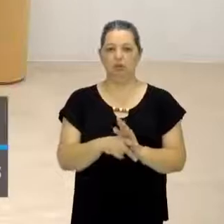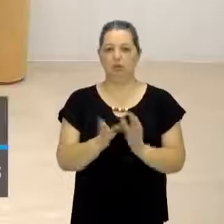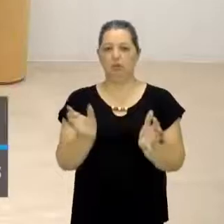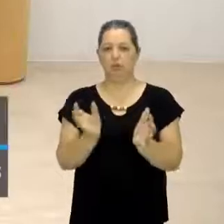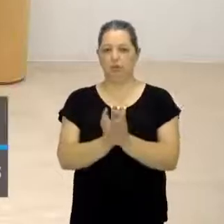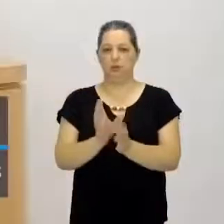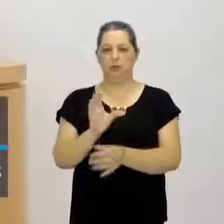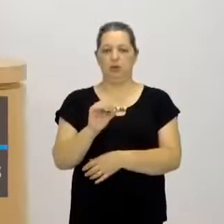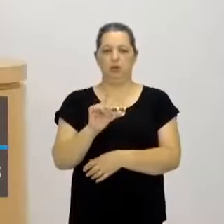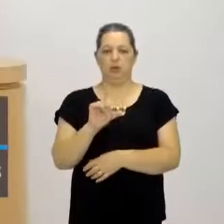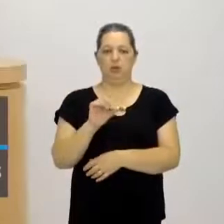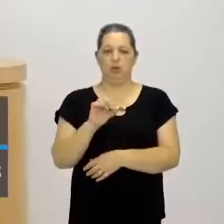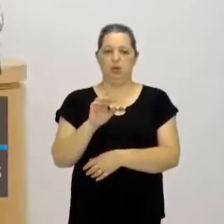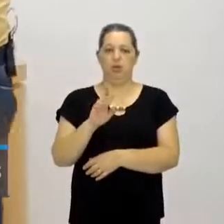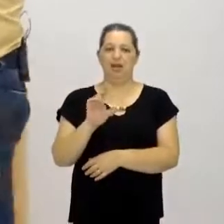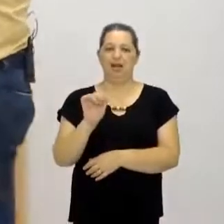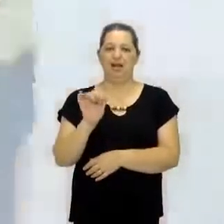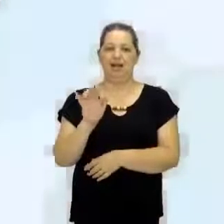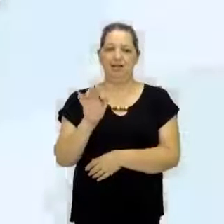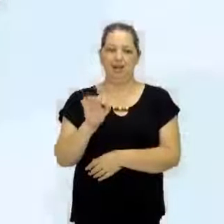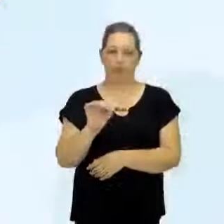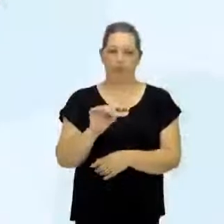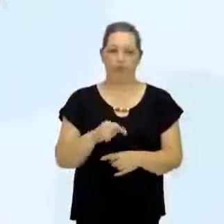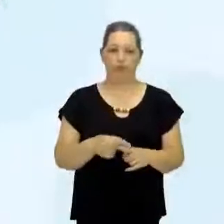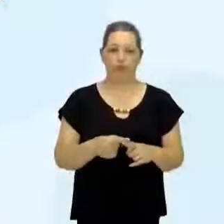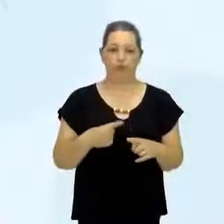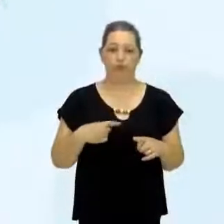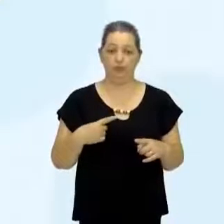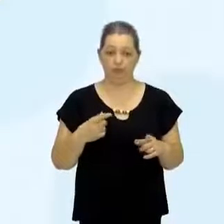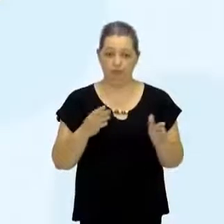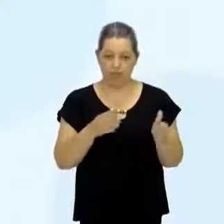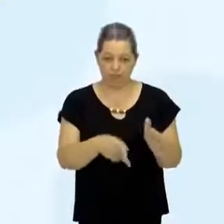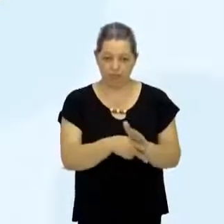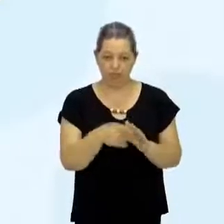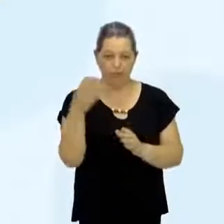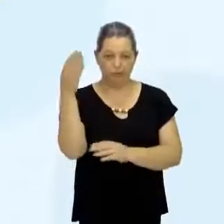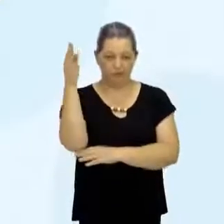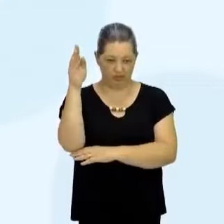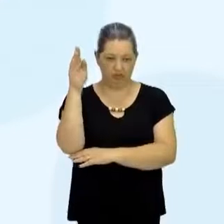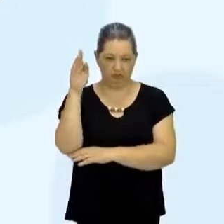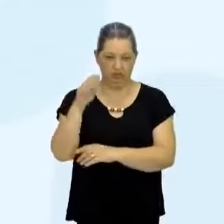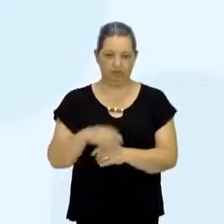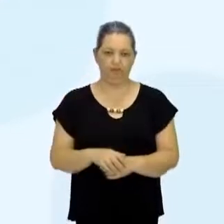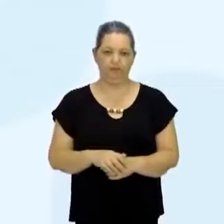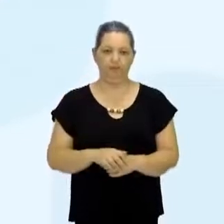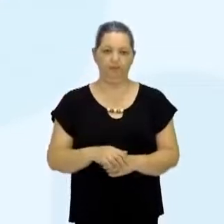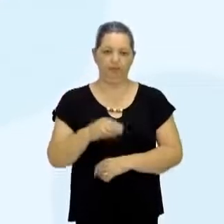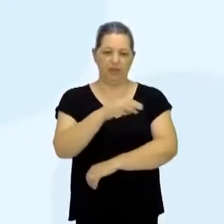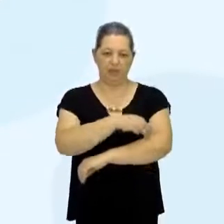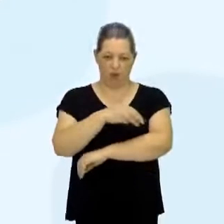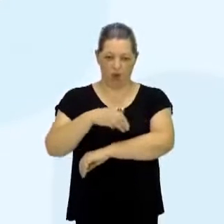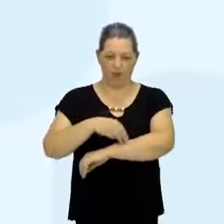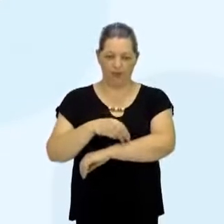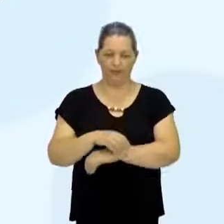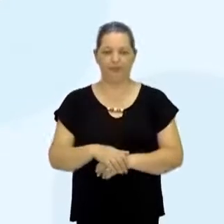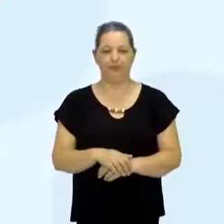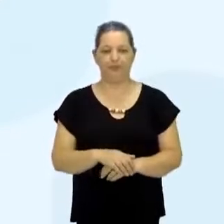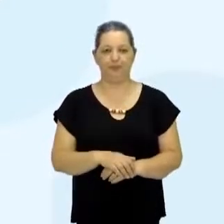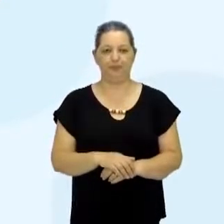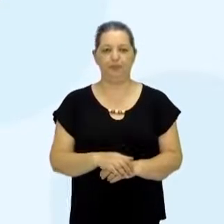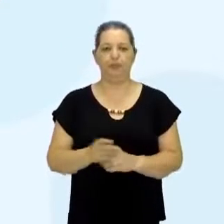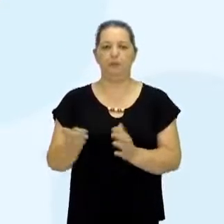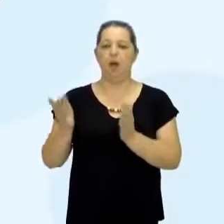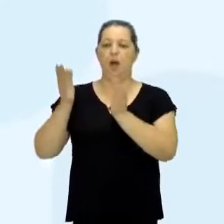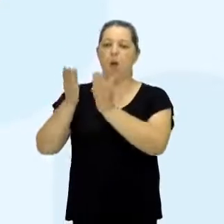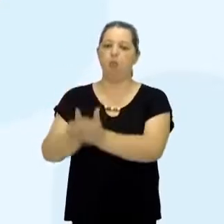lá. Olha lá. E ali, na hospedaria dos imigrantes, na Moca, eles aportavam em